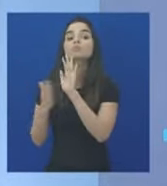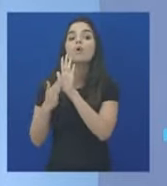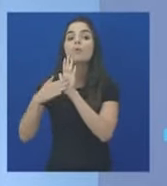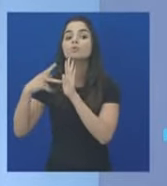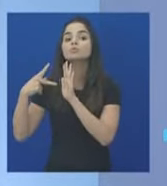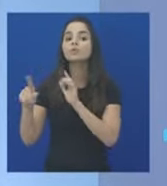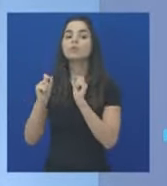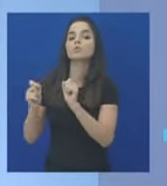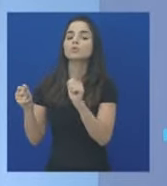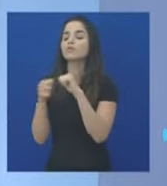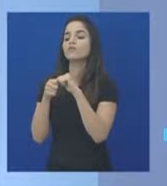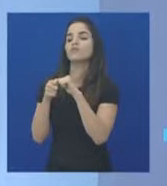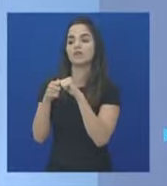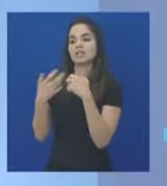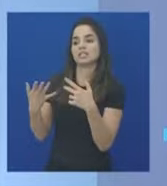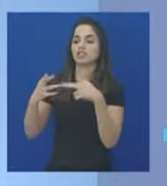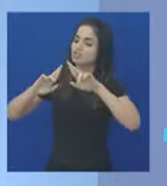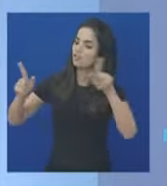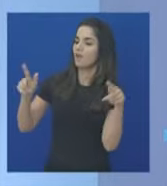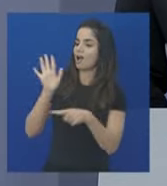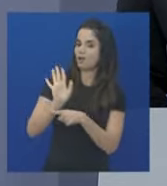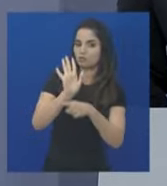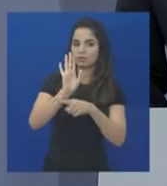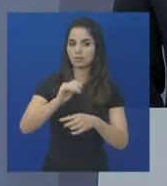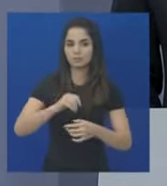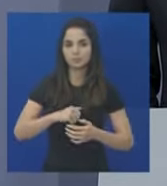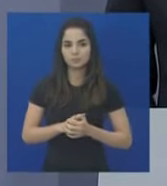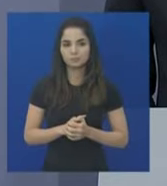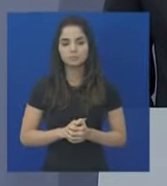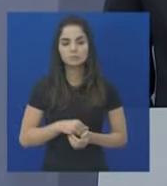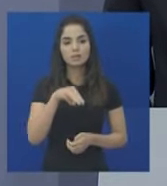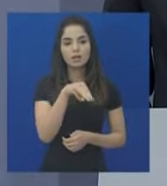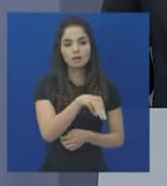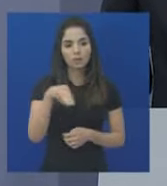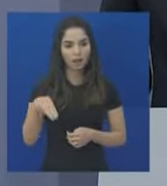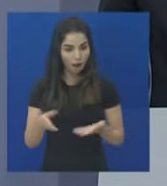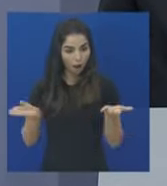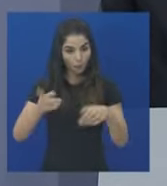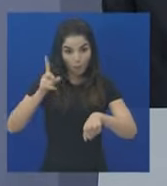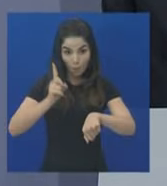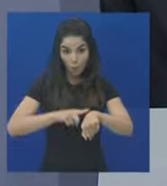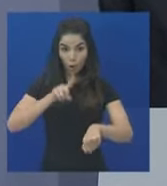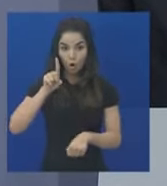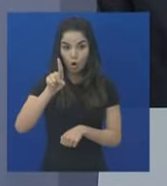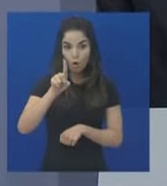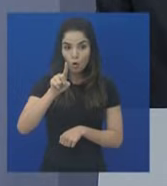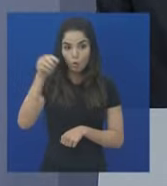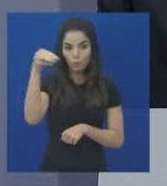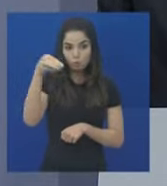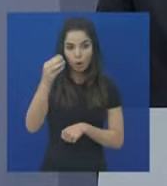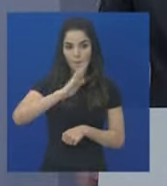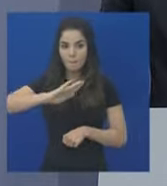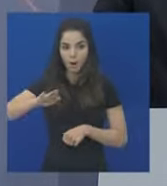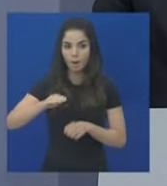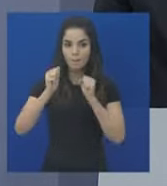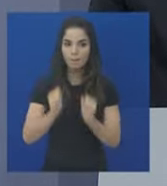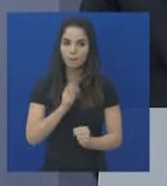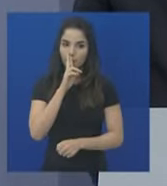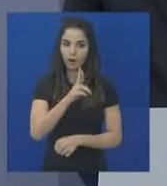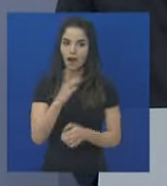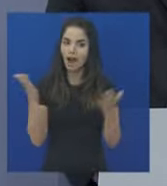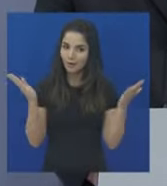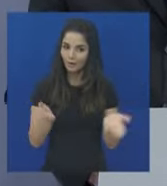o que o senhor vai fazer de diferença? Candidato Marquinho Mendes, o senhor tem agora um minuto e meio para a resposta. O seu tempo